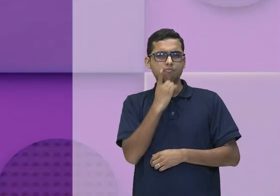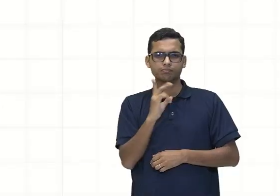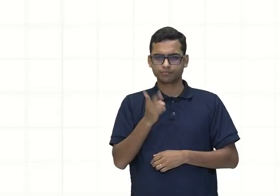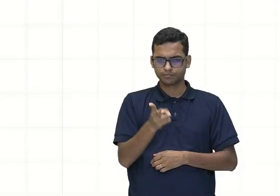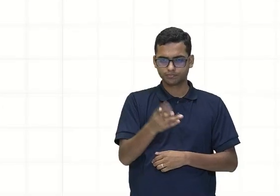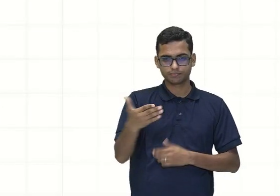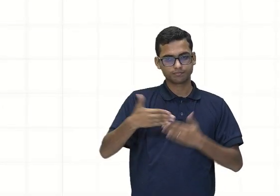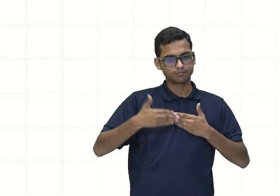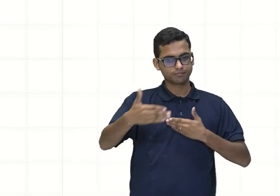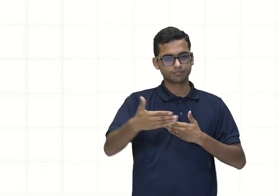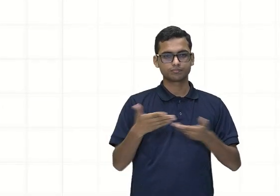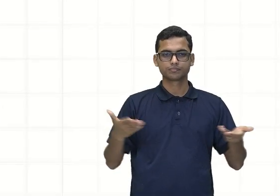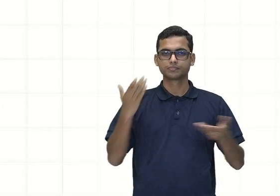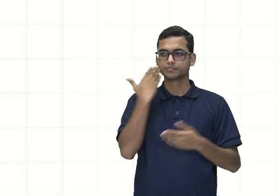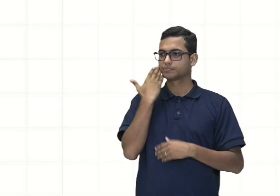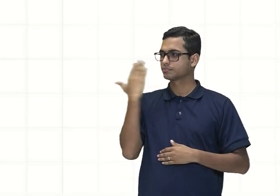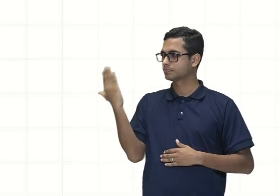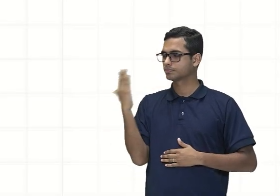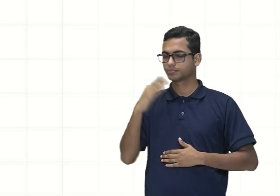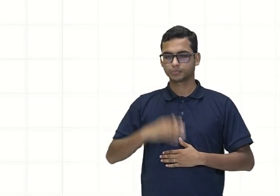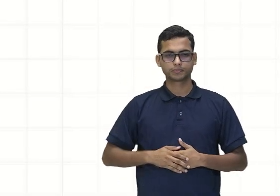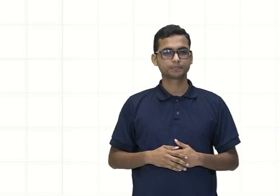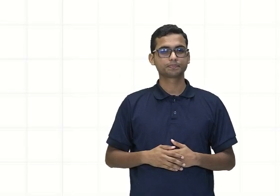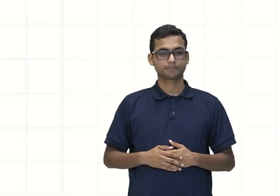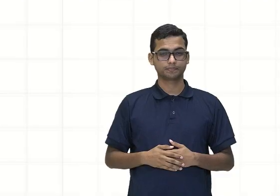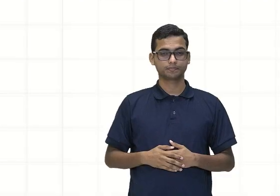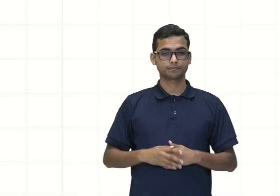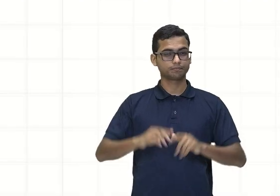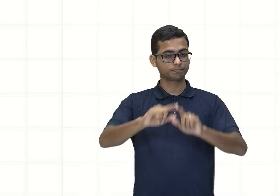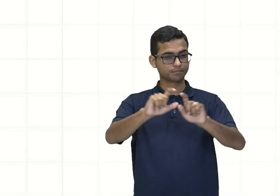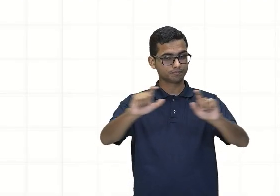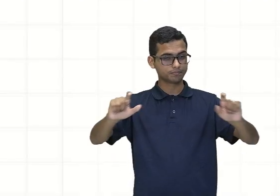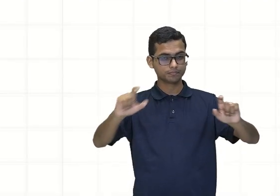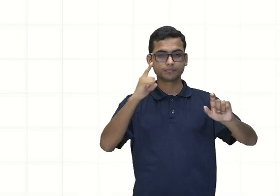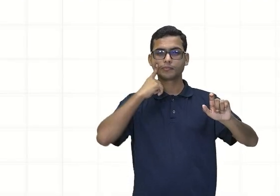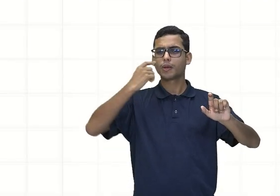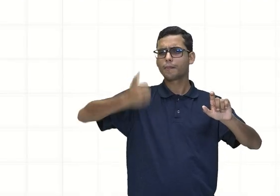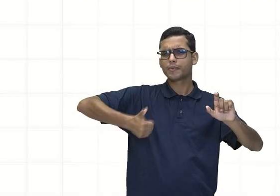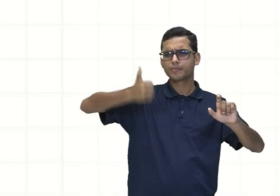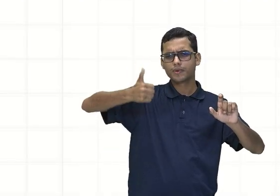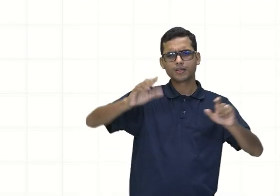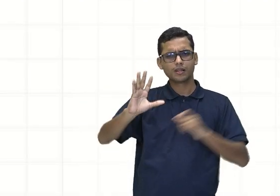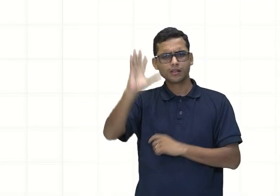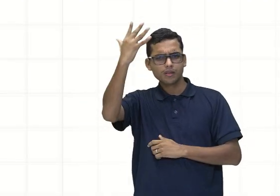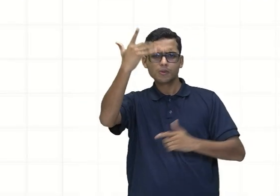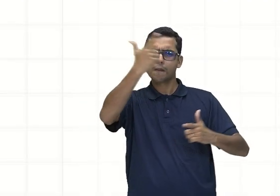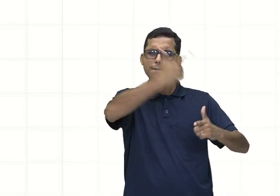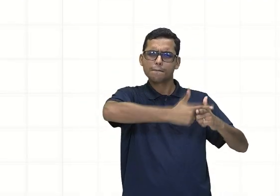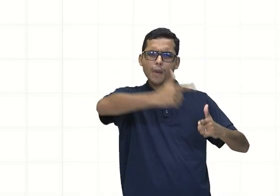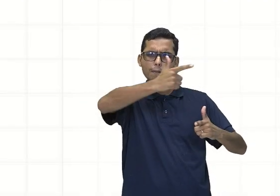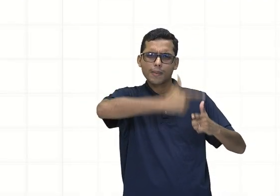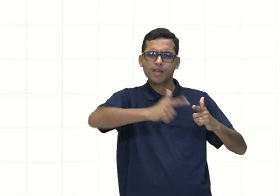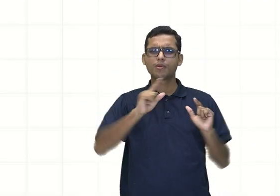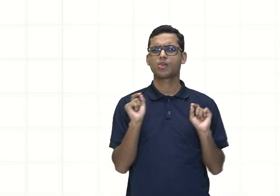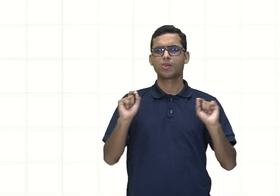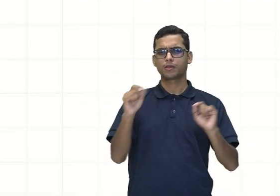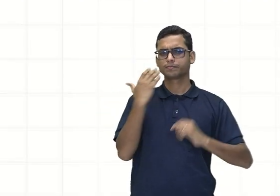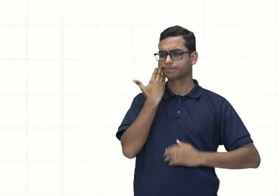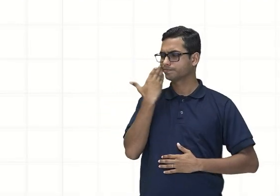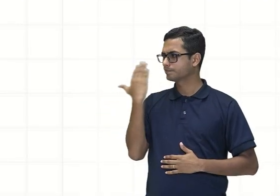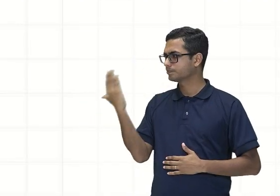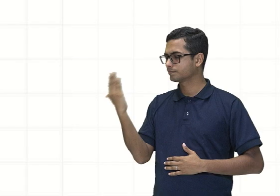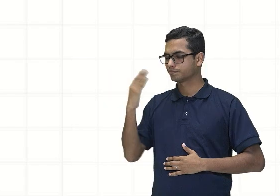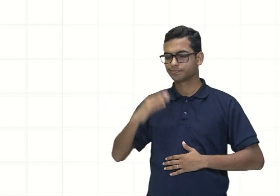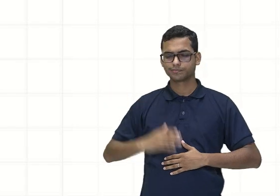começar. Vamos aqui à nossa primeira situação problema, Então, como eu